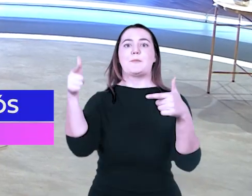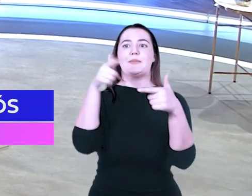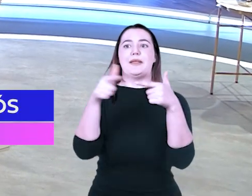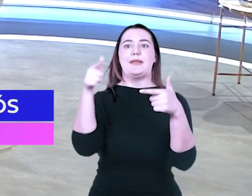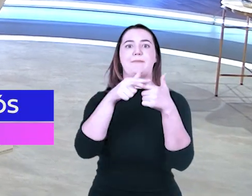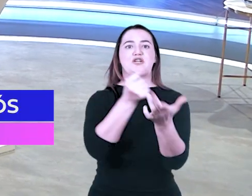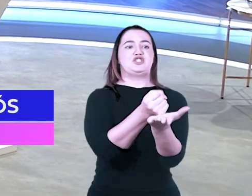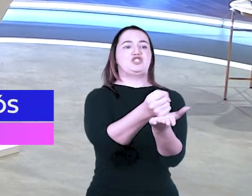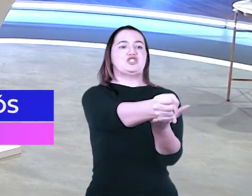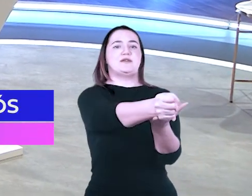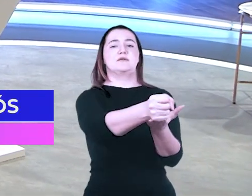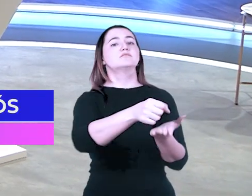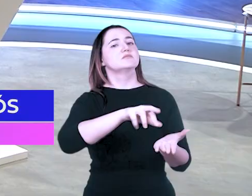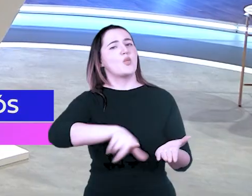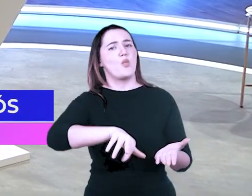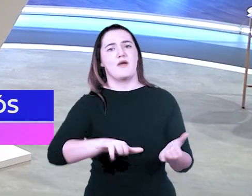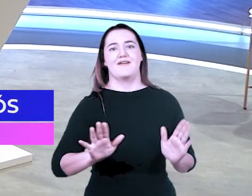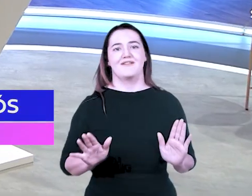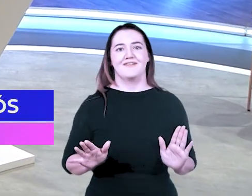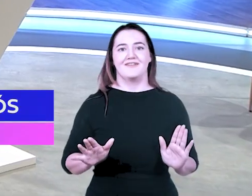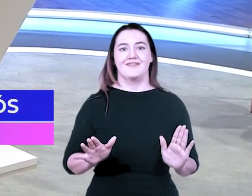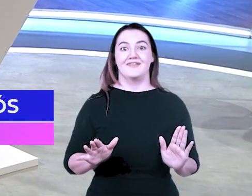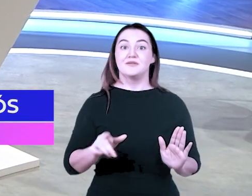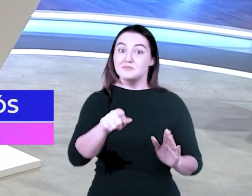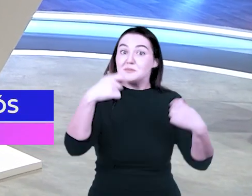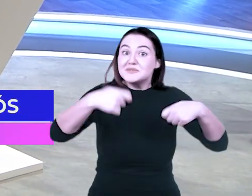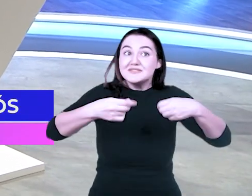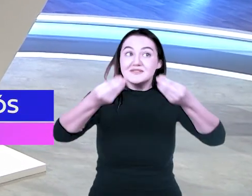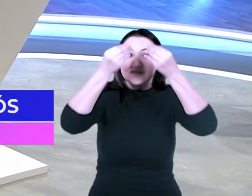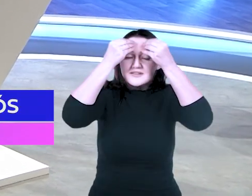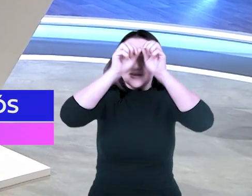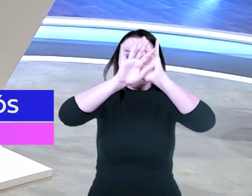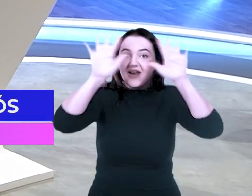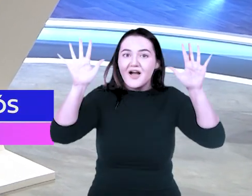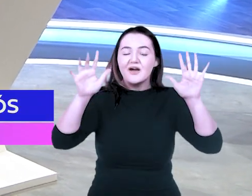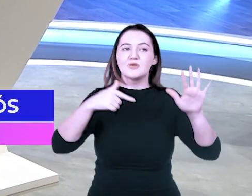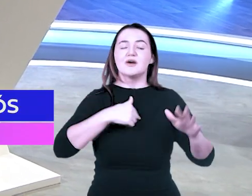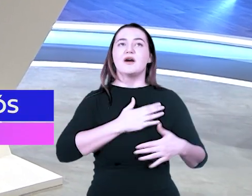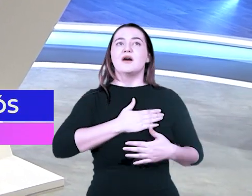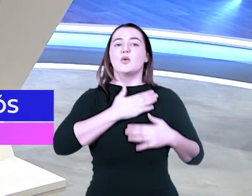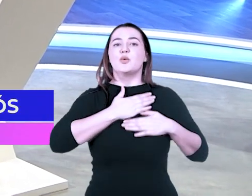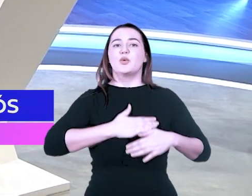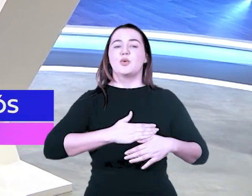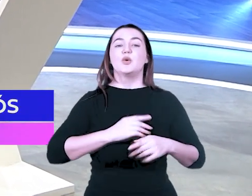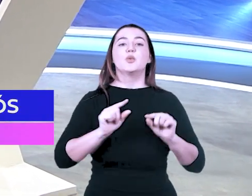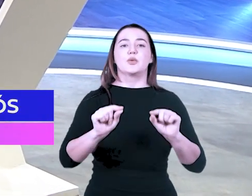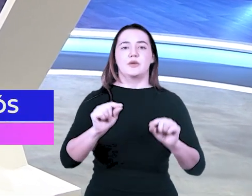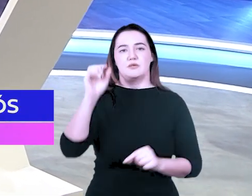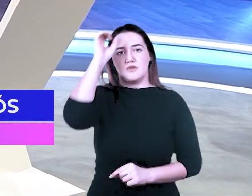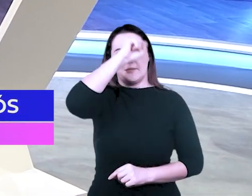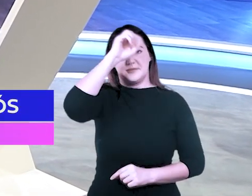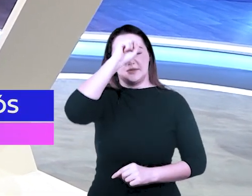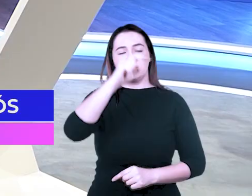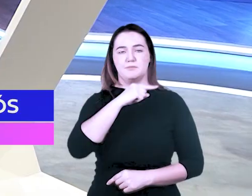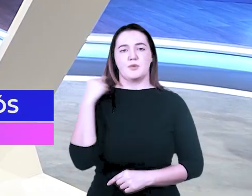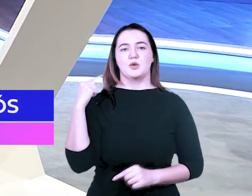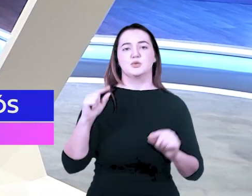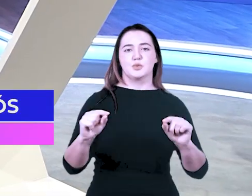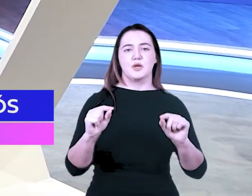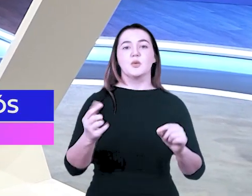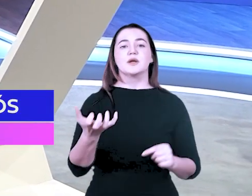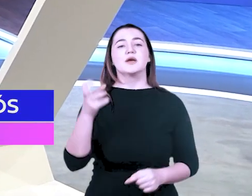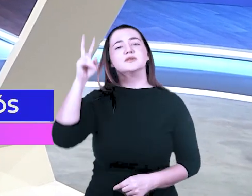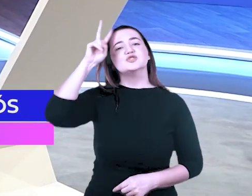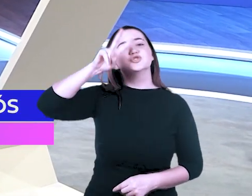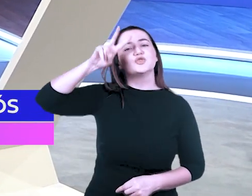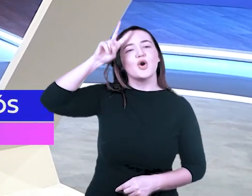solução. É isso que precisa ficar bem claro no meu e no seu coração. E para aprender um pouco mais sobre a morte, eu quero usar